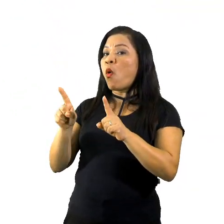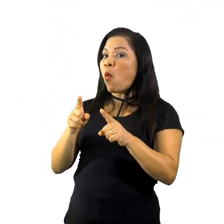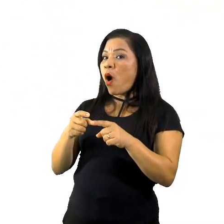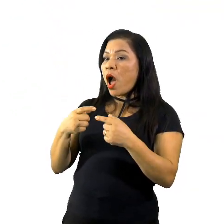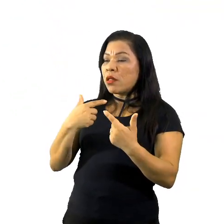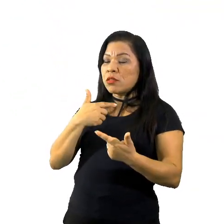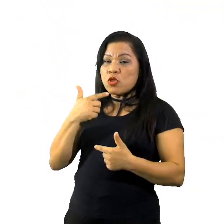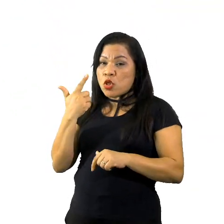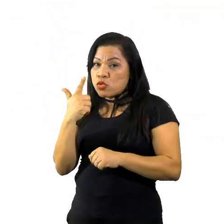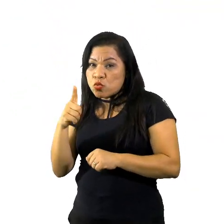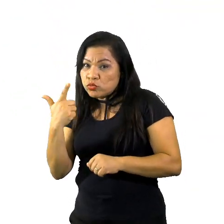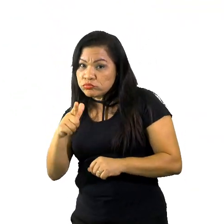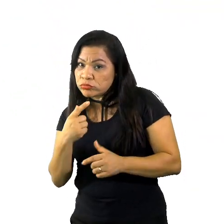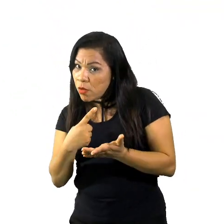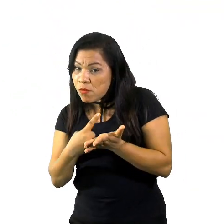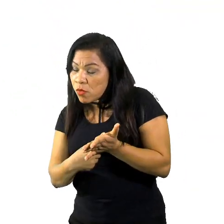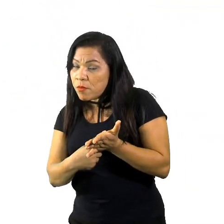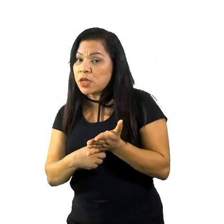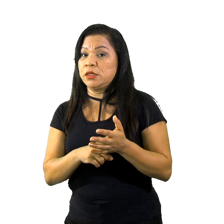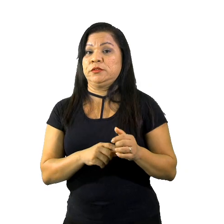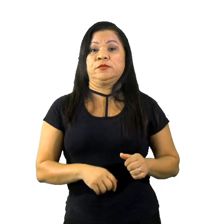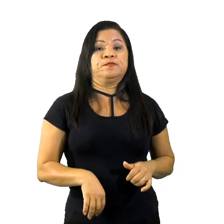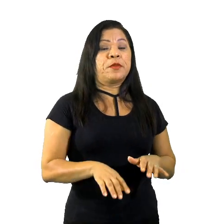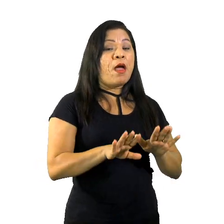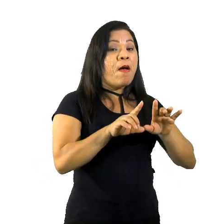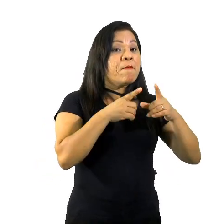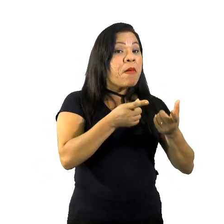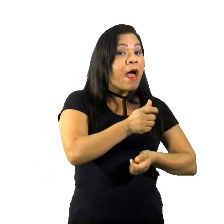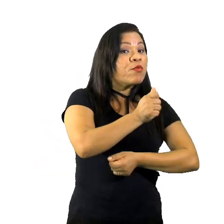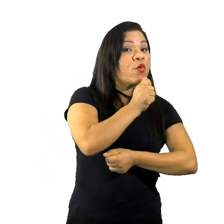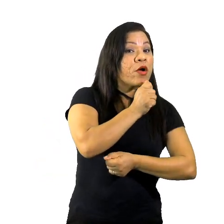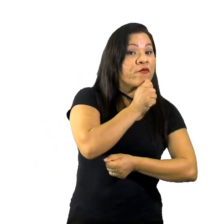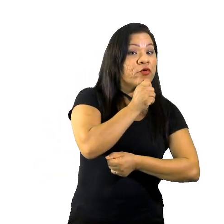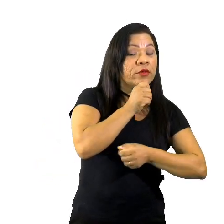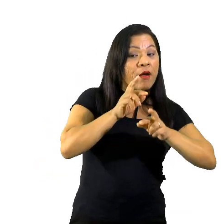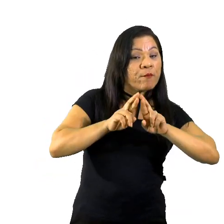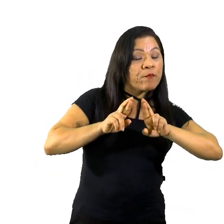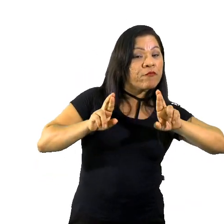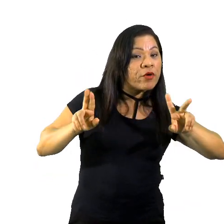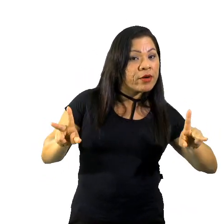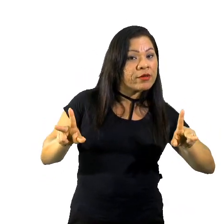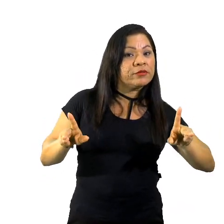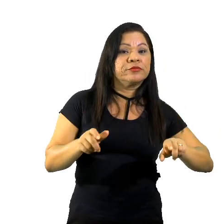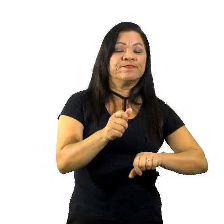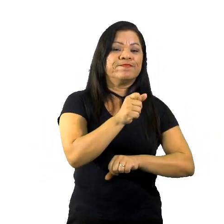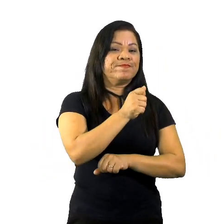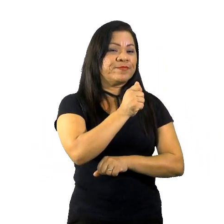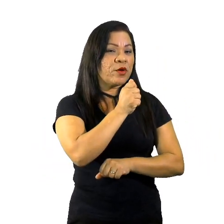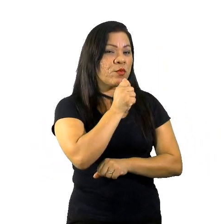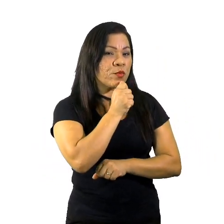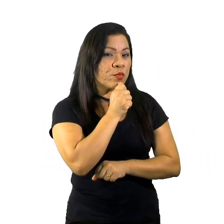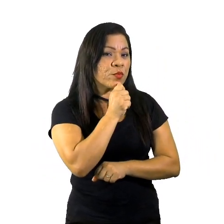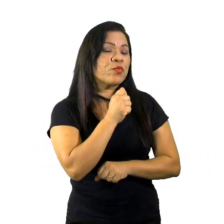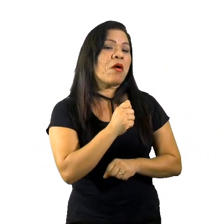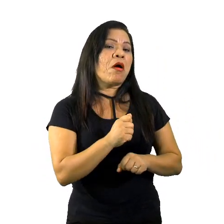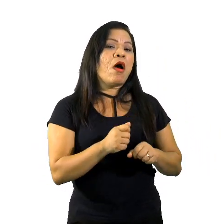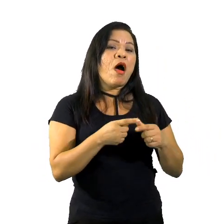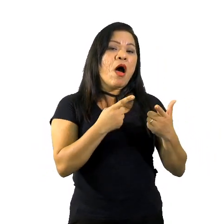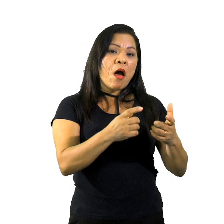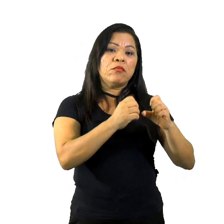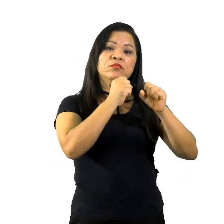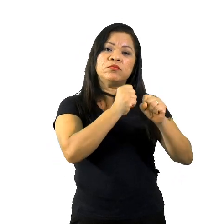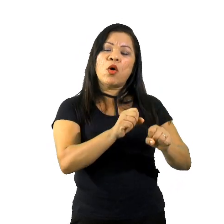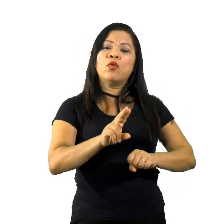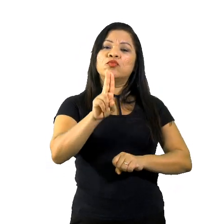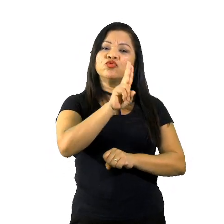Já na reportagem, ao contrário do que é feito na notícia, o jornalista pode utilizar os discursos direto e